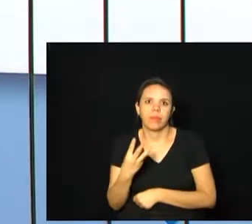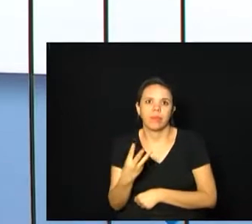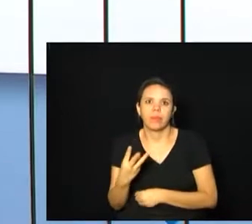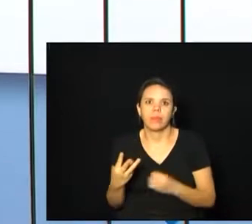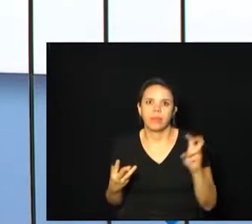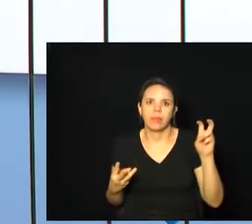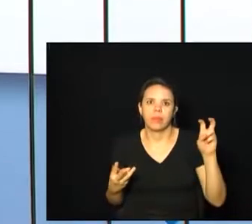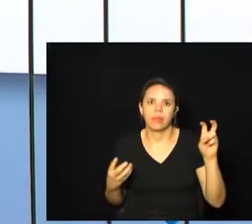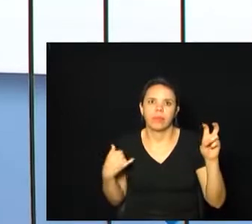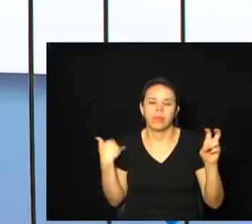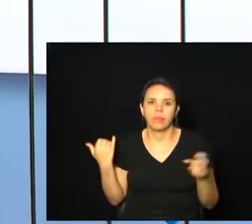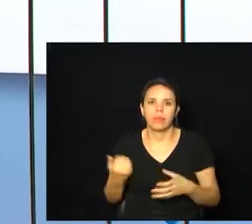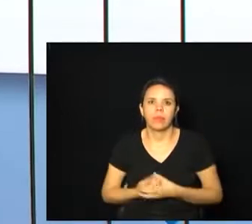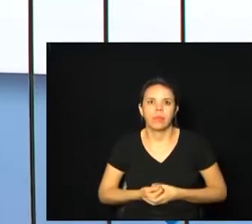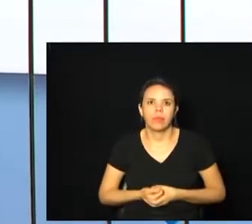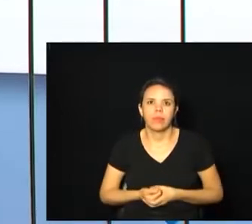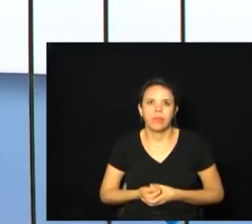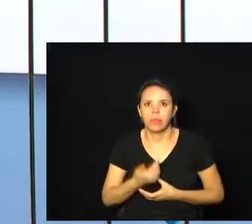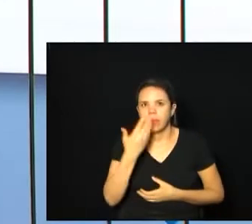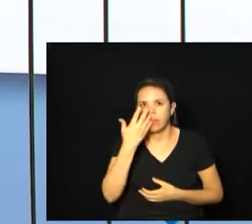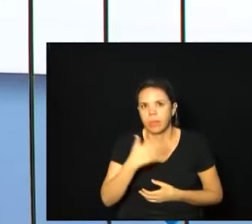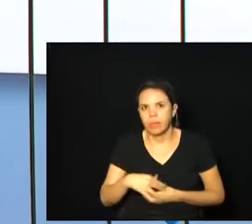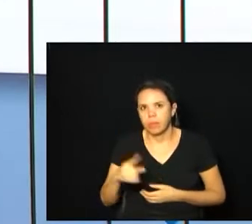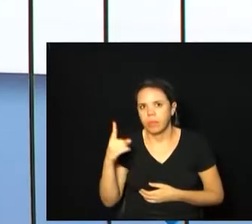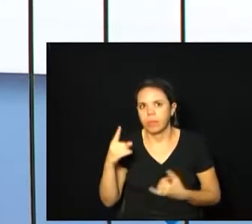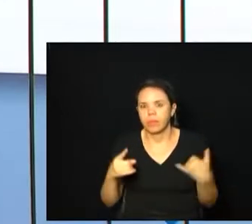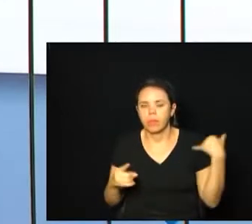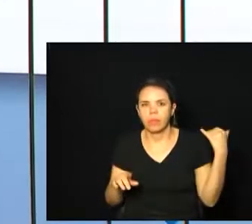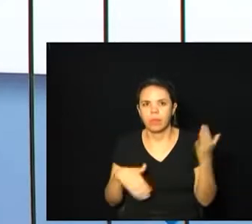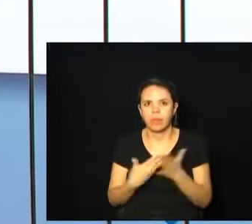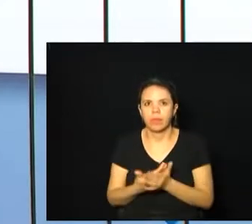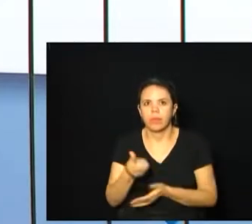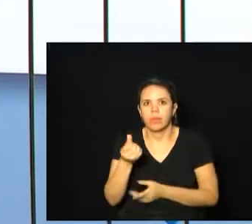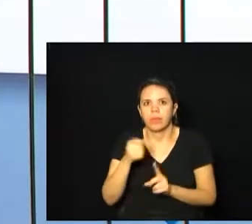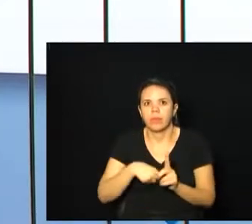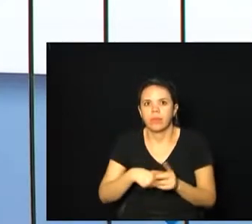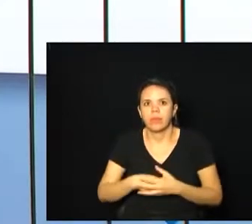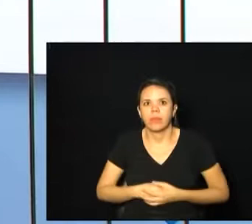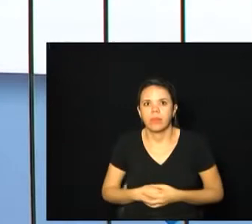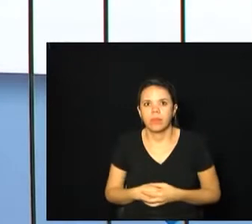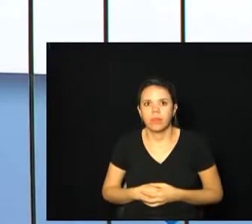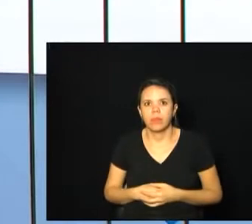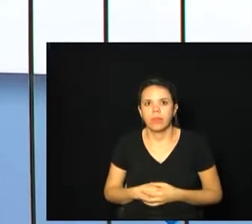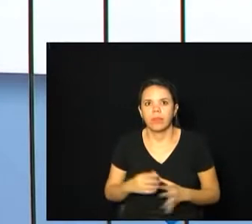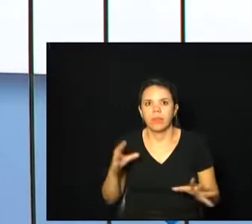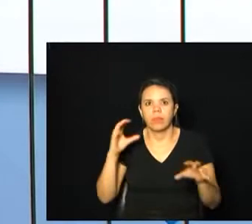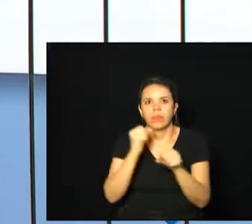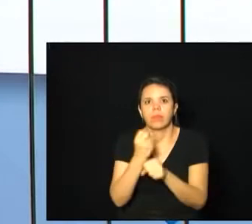e 5 anos. As crianças de 1 ano a 6 meses somam